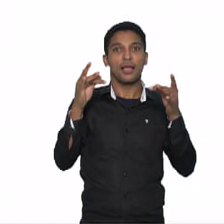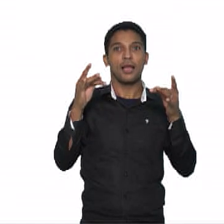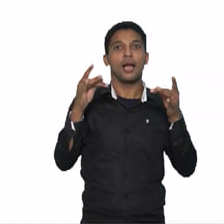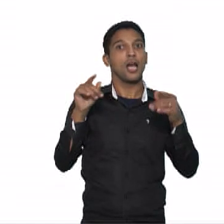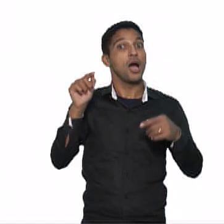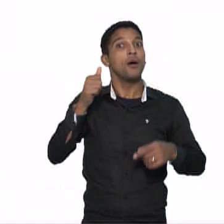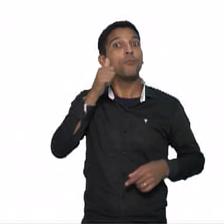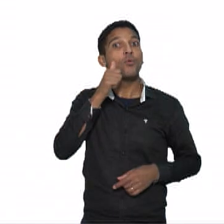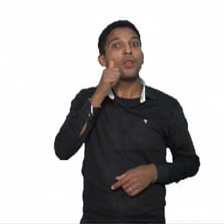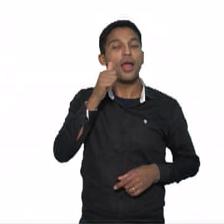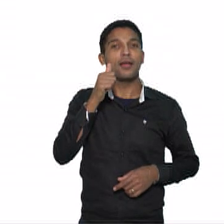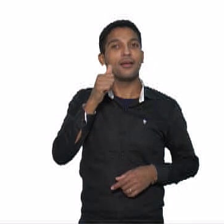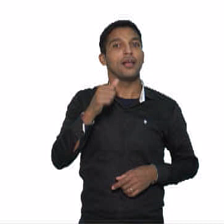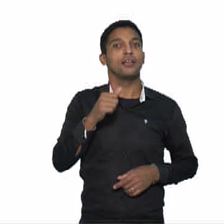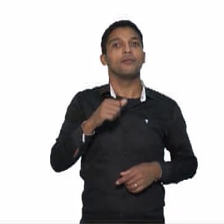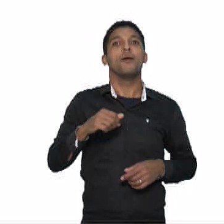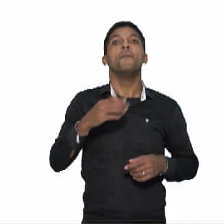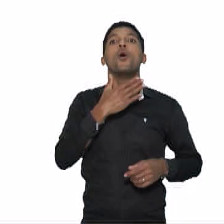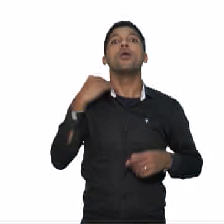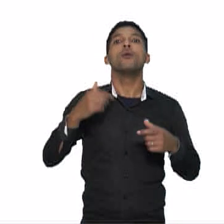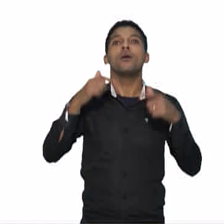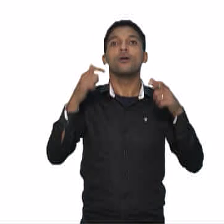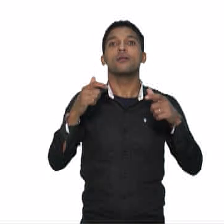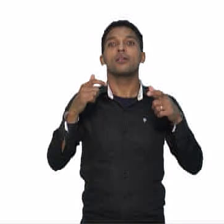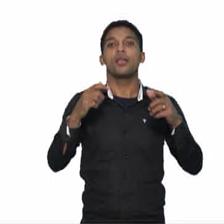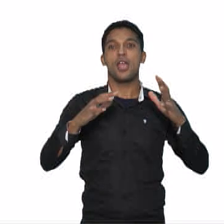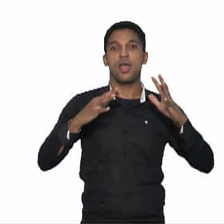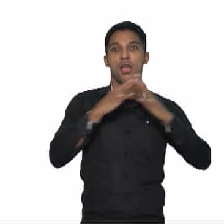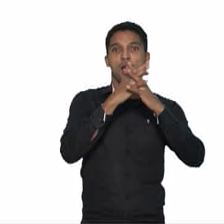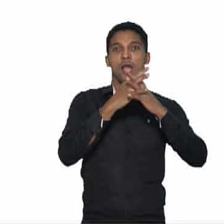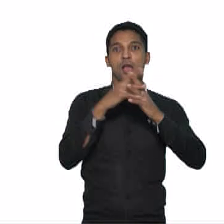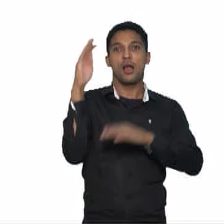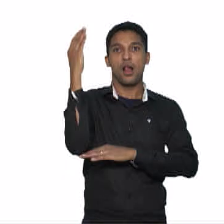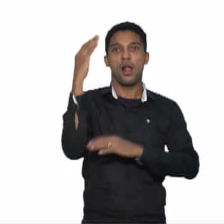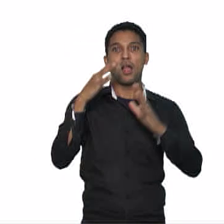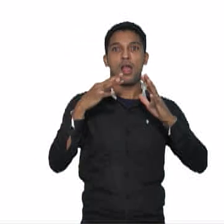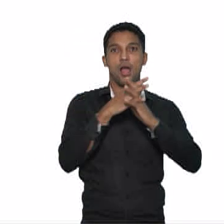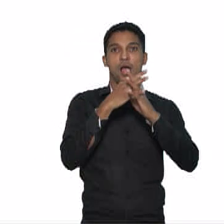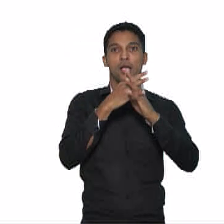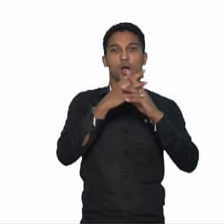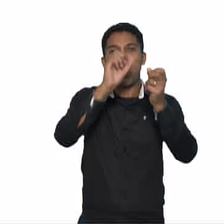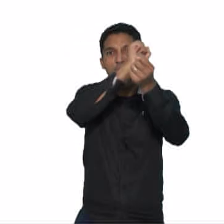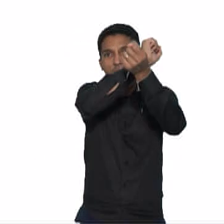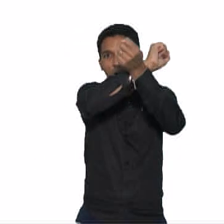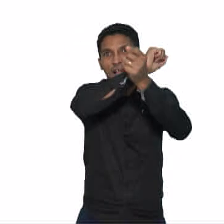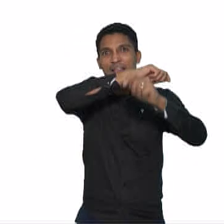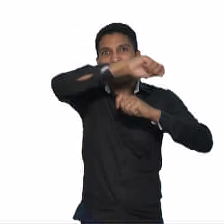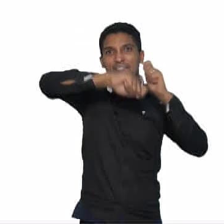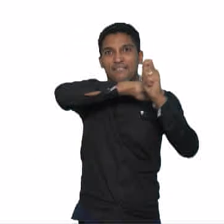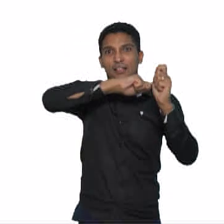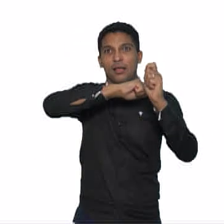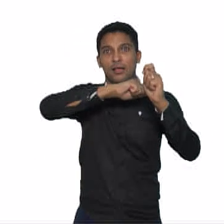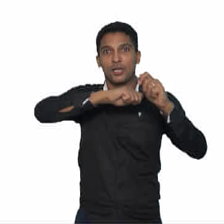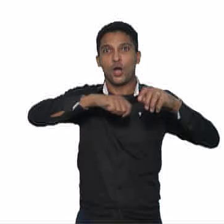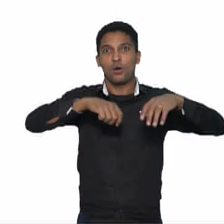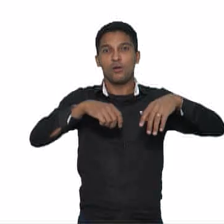Joana d'Arc morreu na fogueira, né? A sobriedade da figura da Joana d'Arc, né, pessoal?